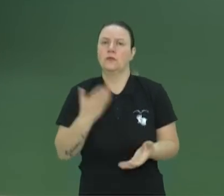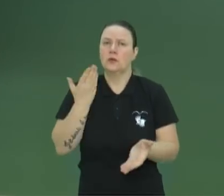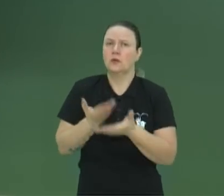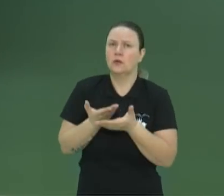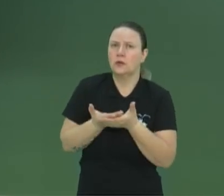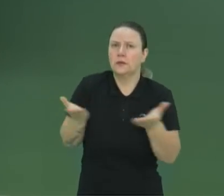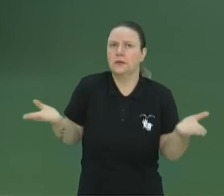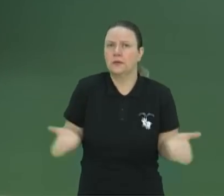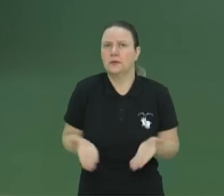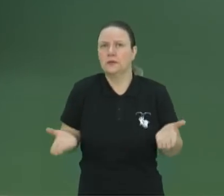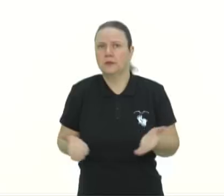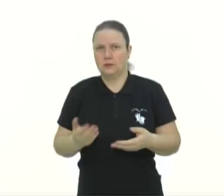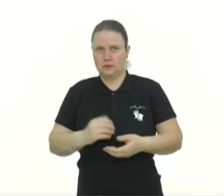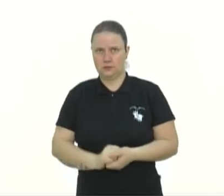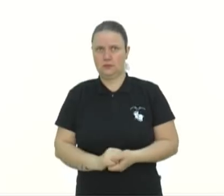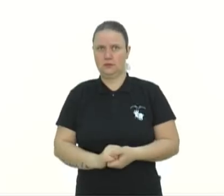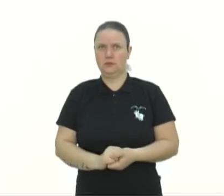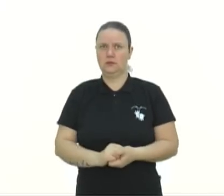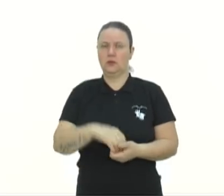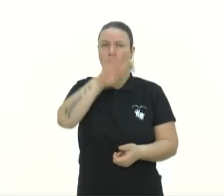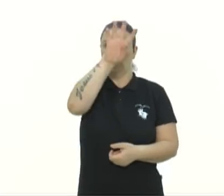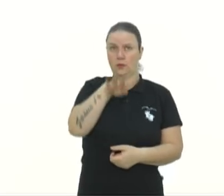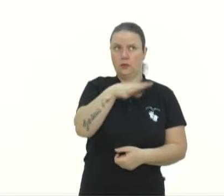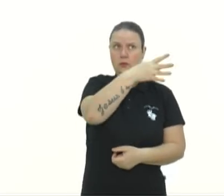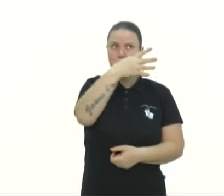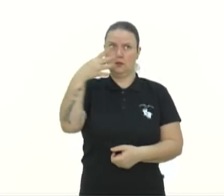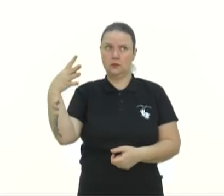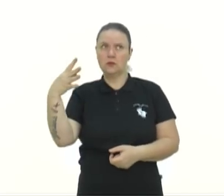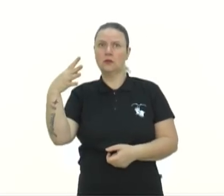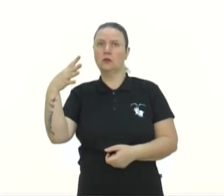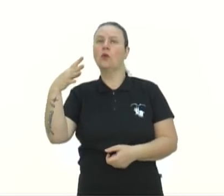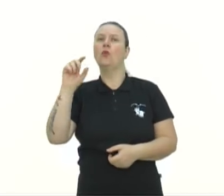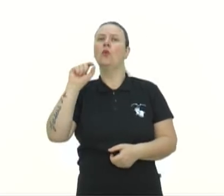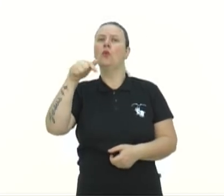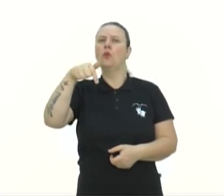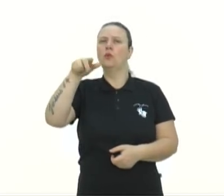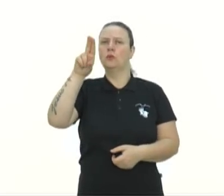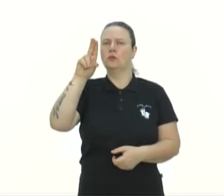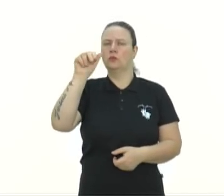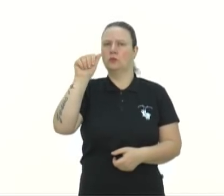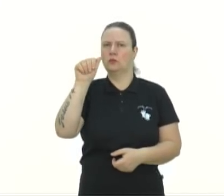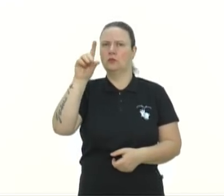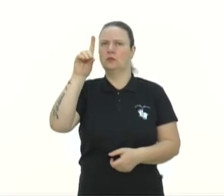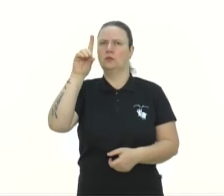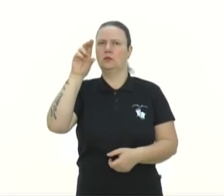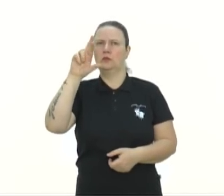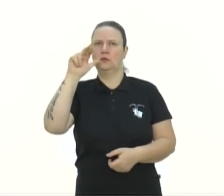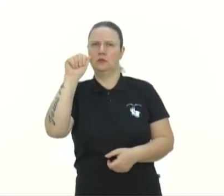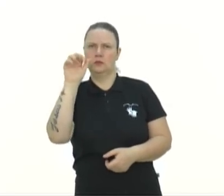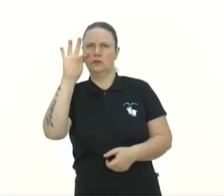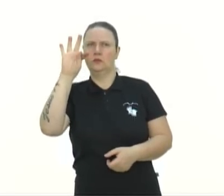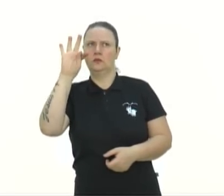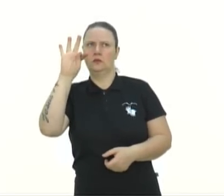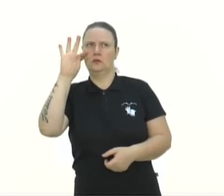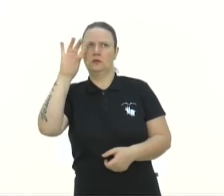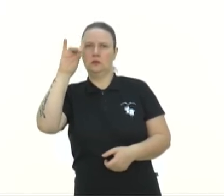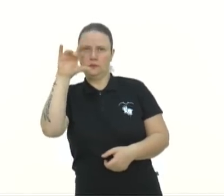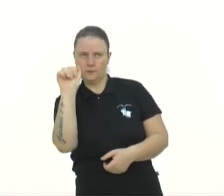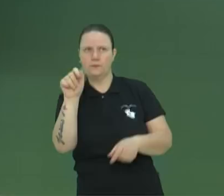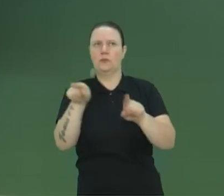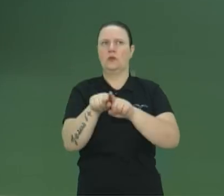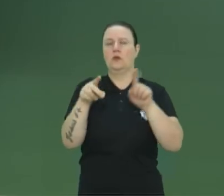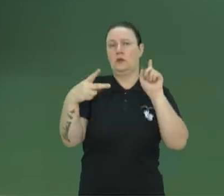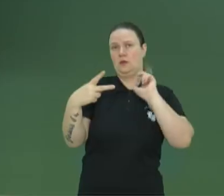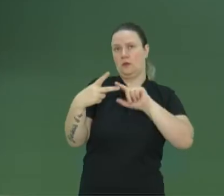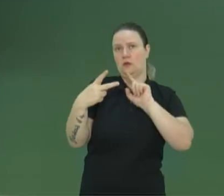que veremos na aula de hoje? Matriz quadrada, vamos relembrar matriz quadrada. E matriz identidade, vamos estar relembrando essa